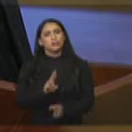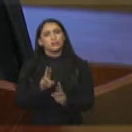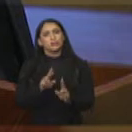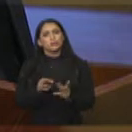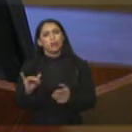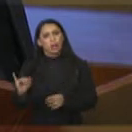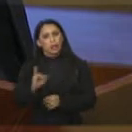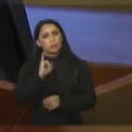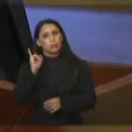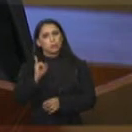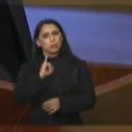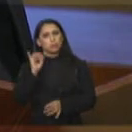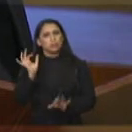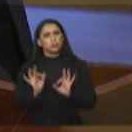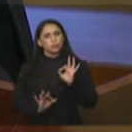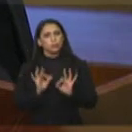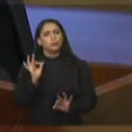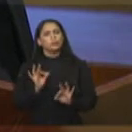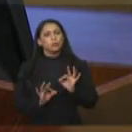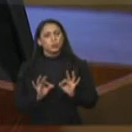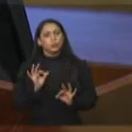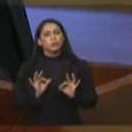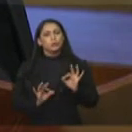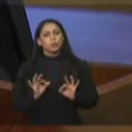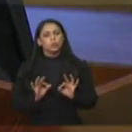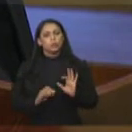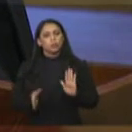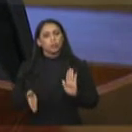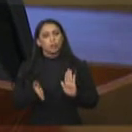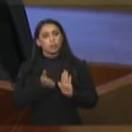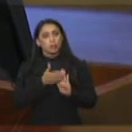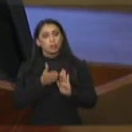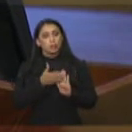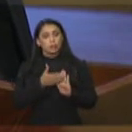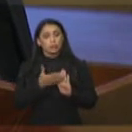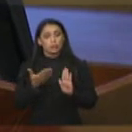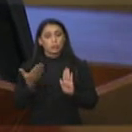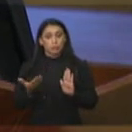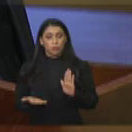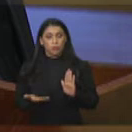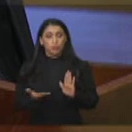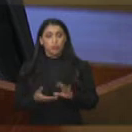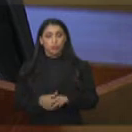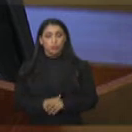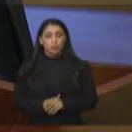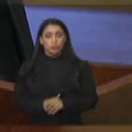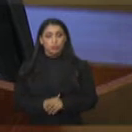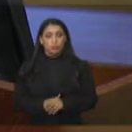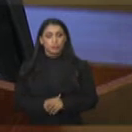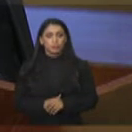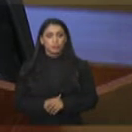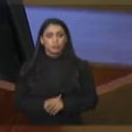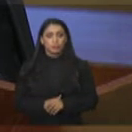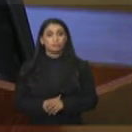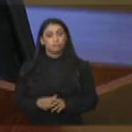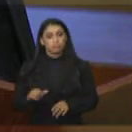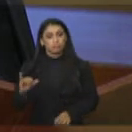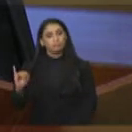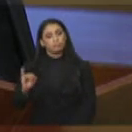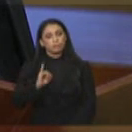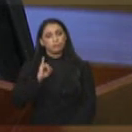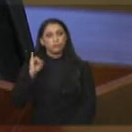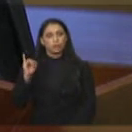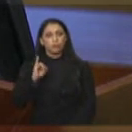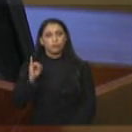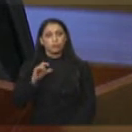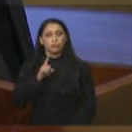relevância jurídica na sua propositura. O caso concreto tem a necessária relevância.